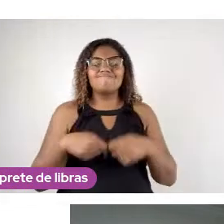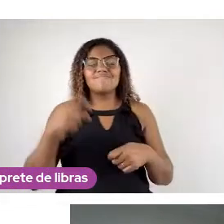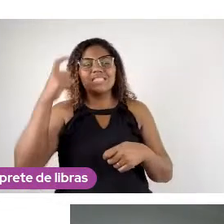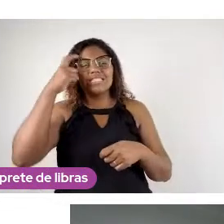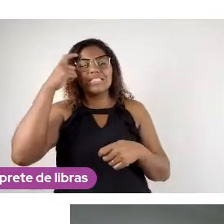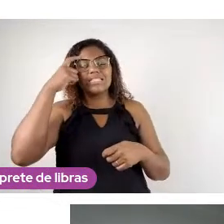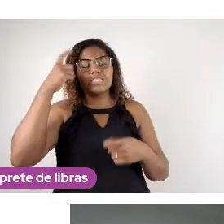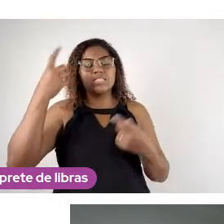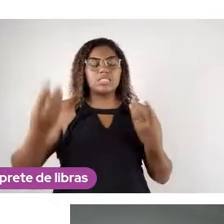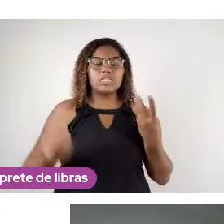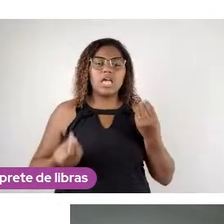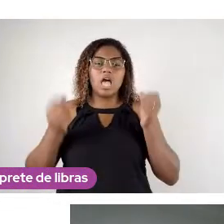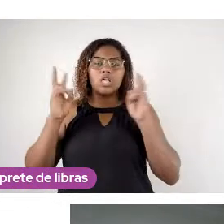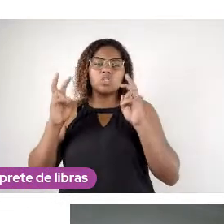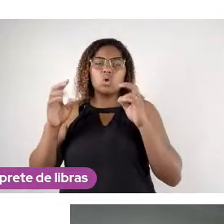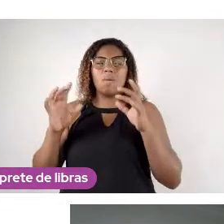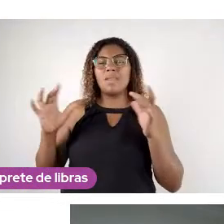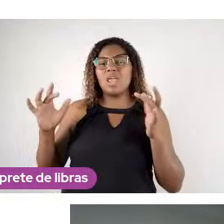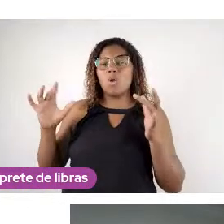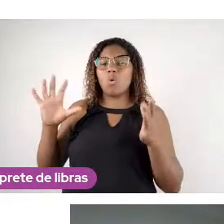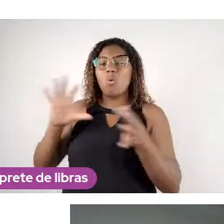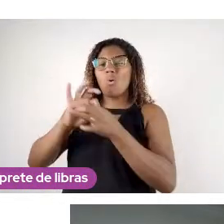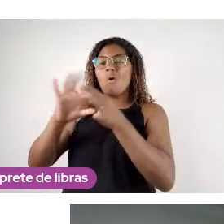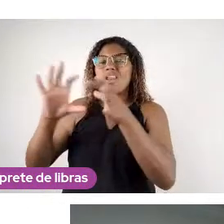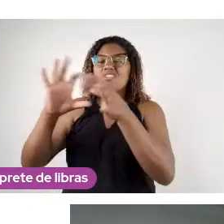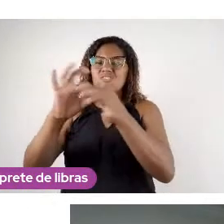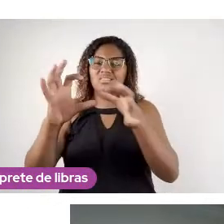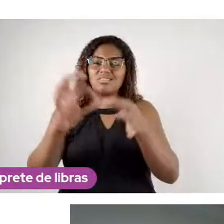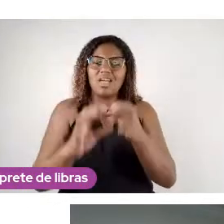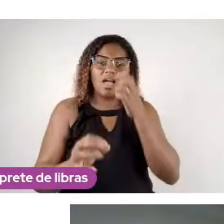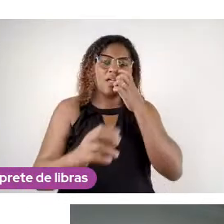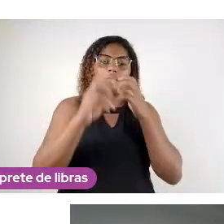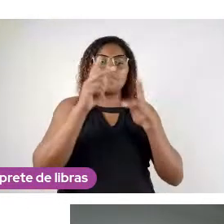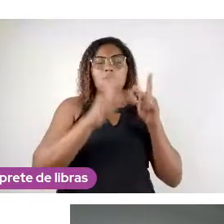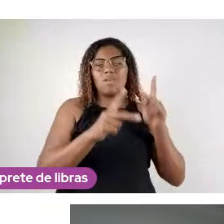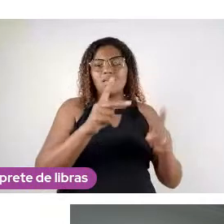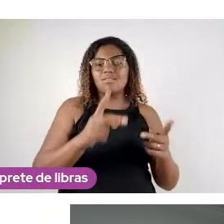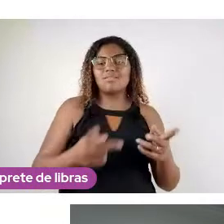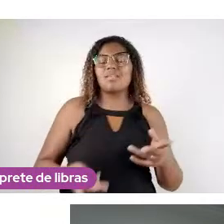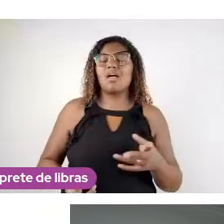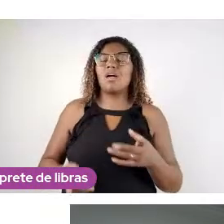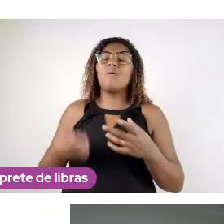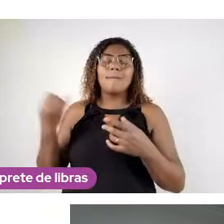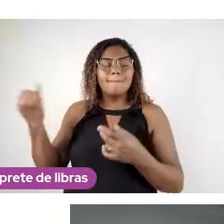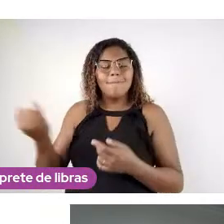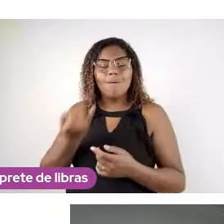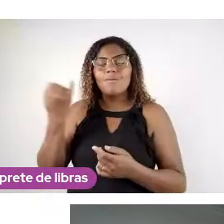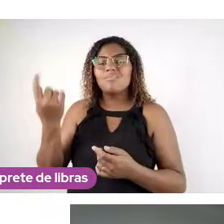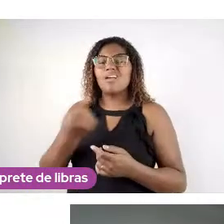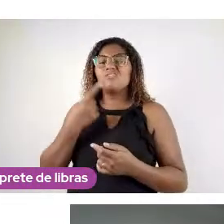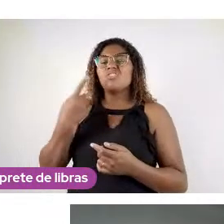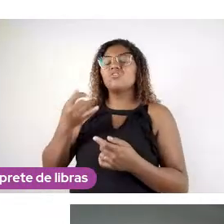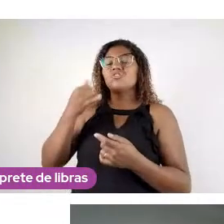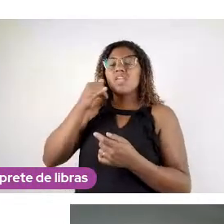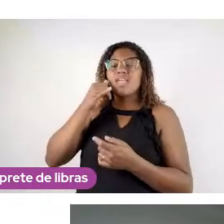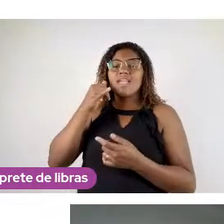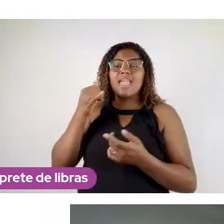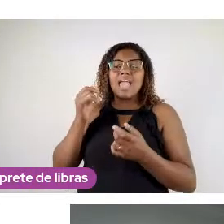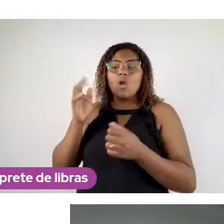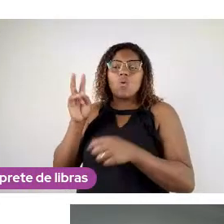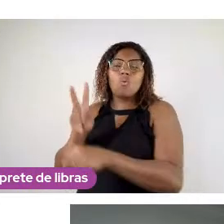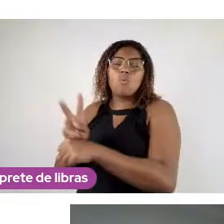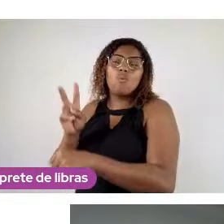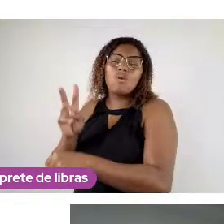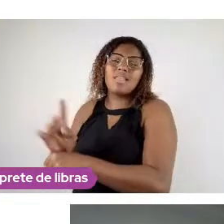questões de conectividade, por exemplo, dessas populações. Daí a importância da gente preservar algumas áreas,